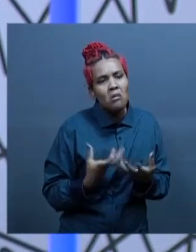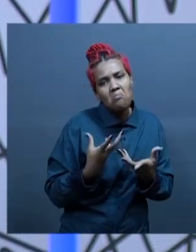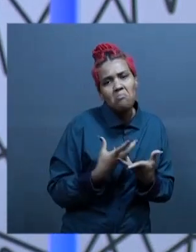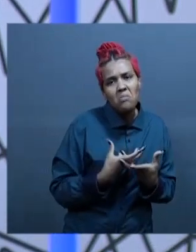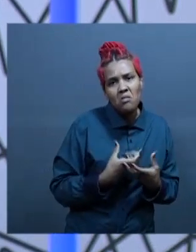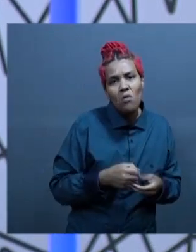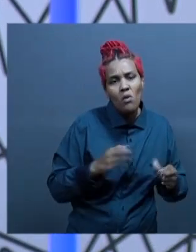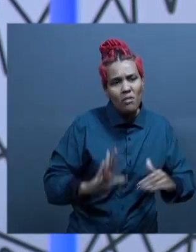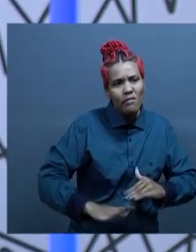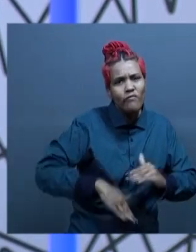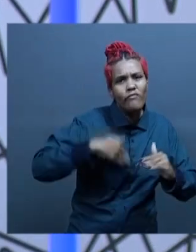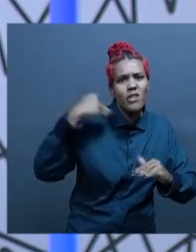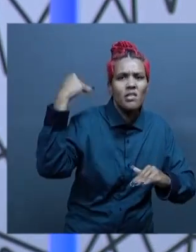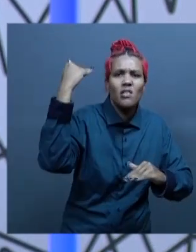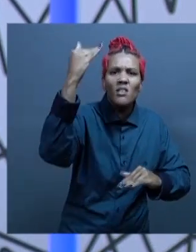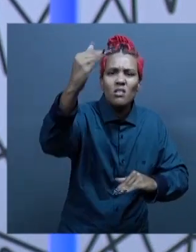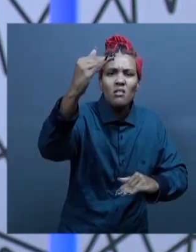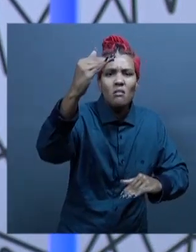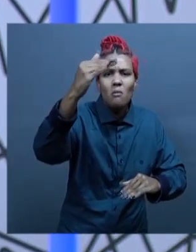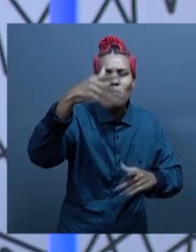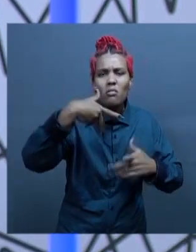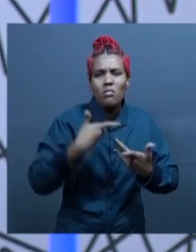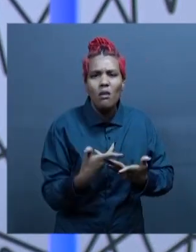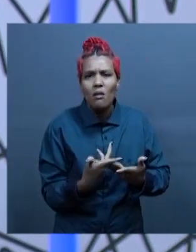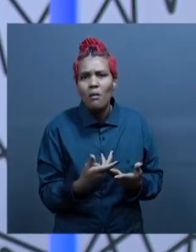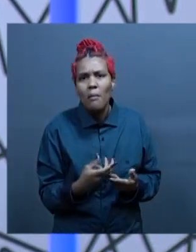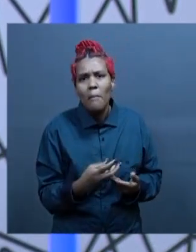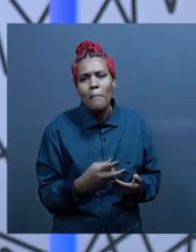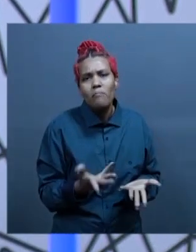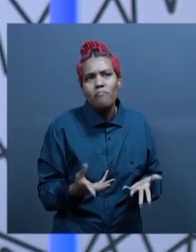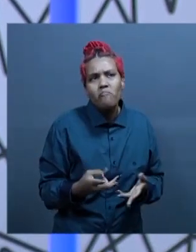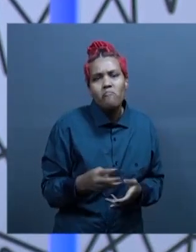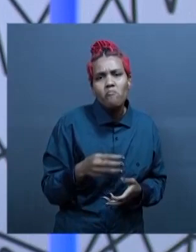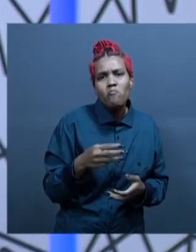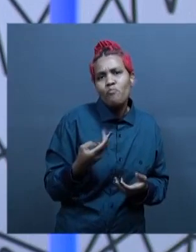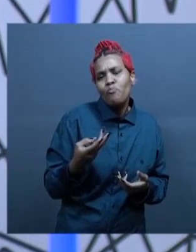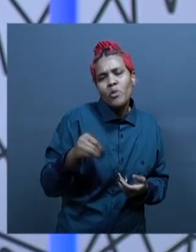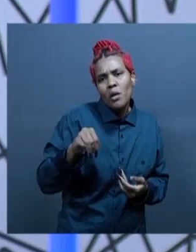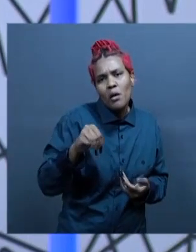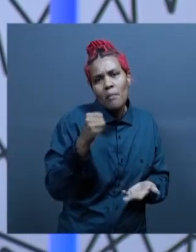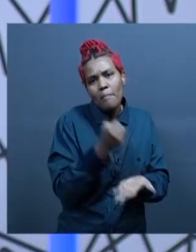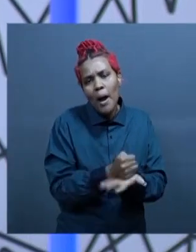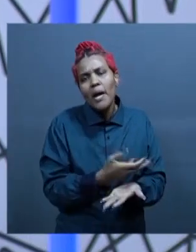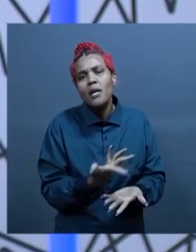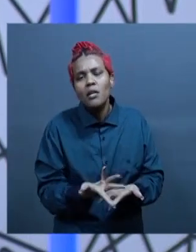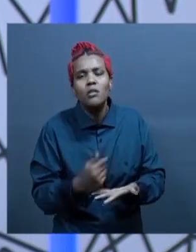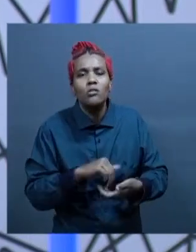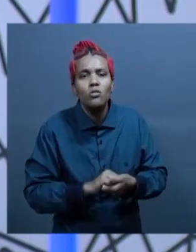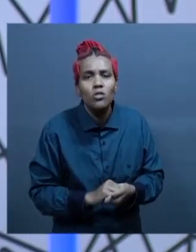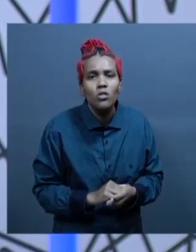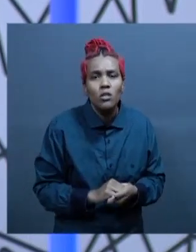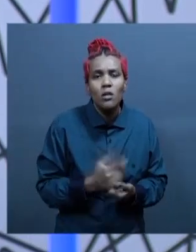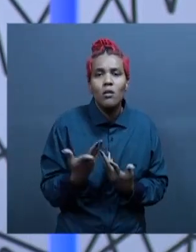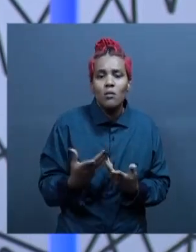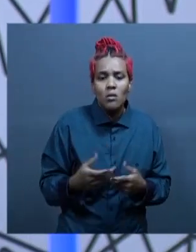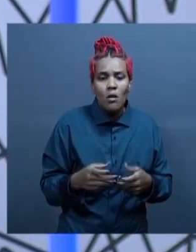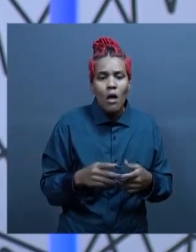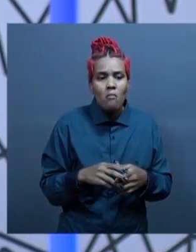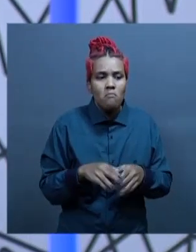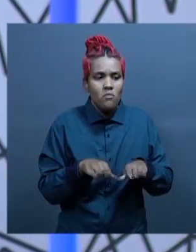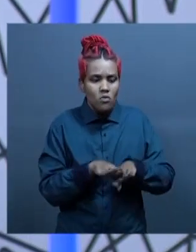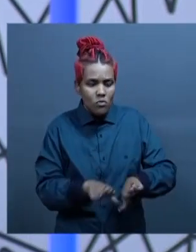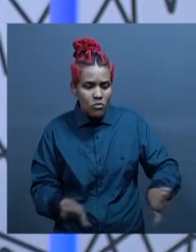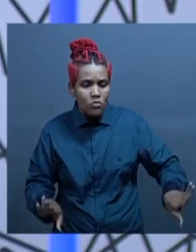é marcas de estofados de sofás que se adequaram é dentro